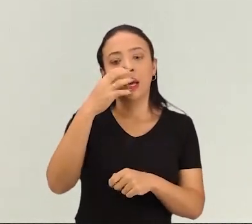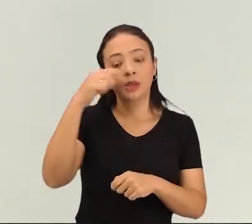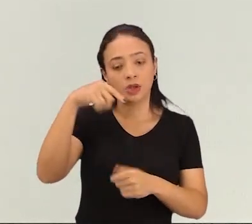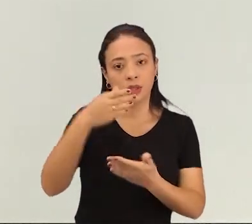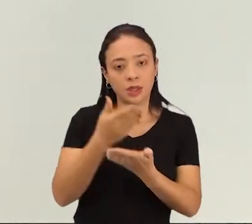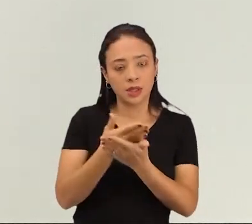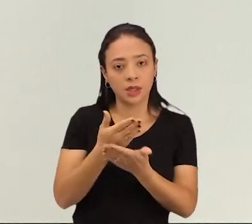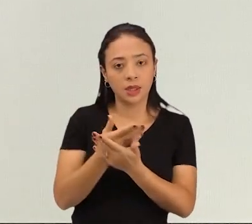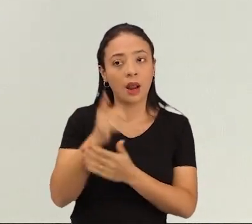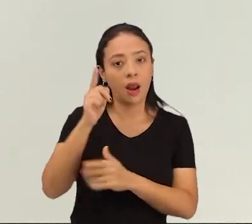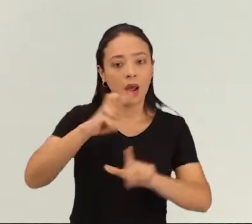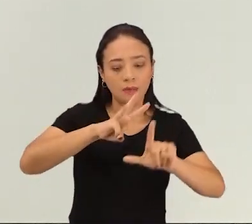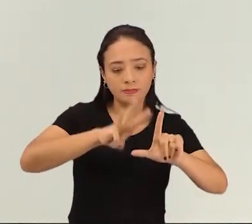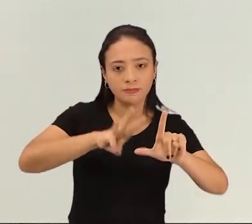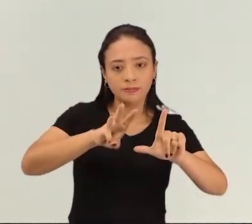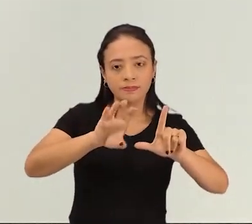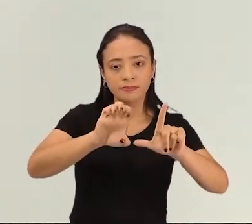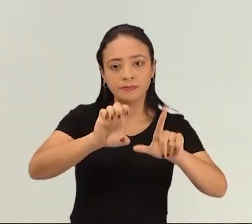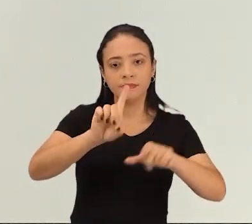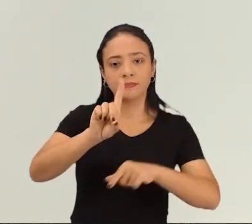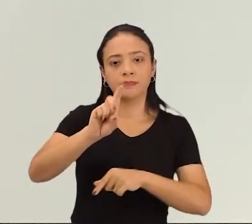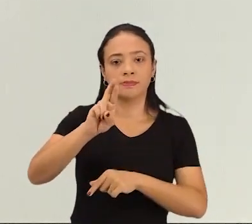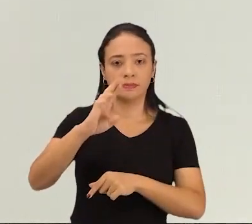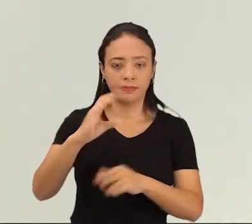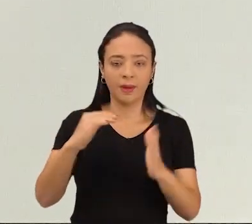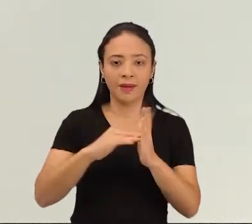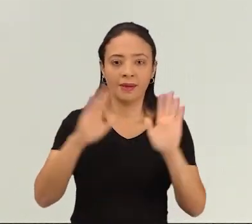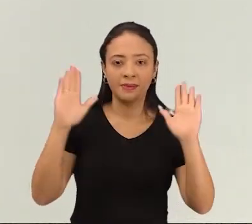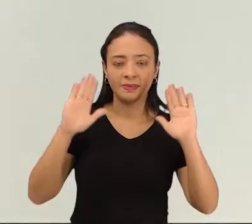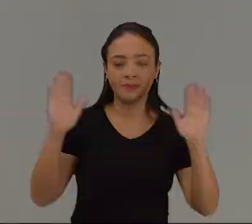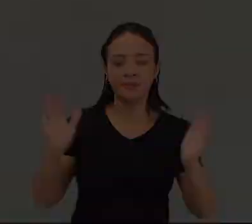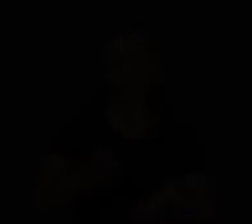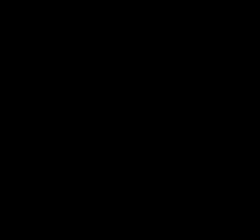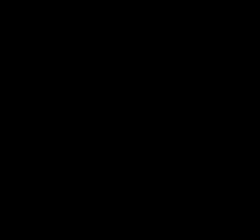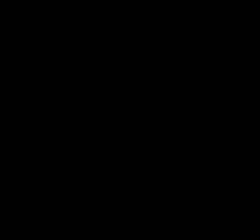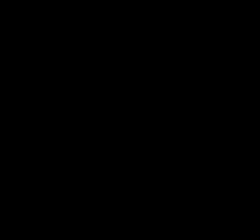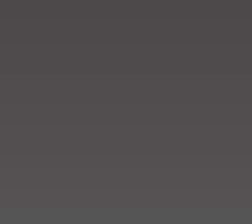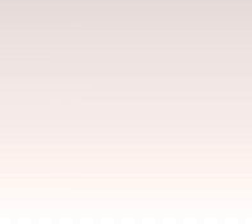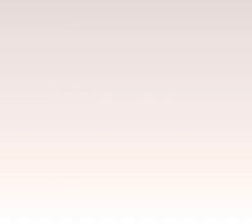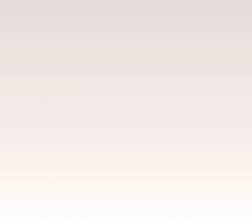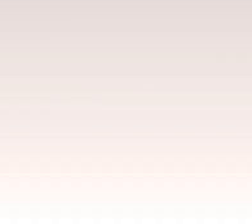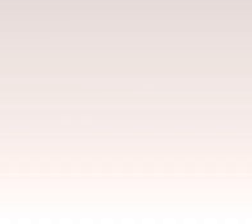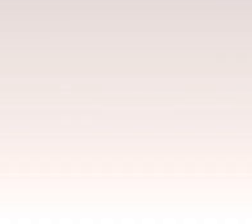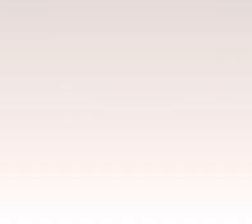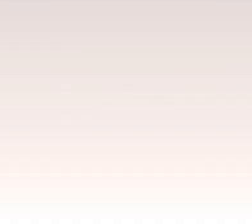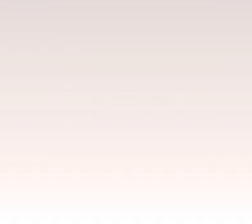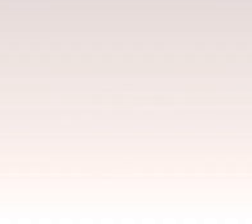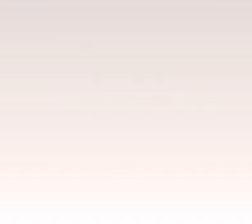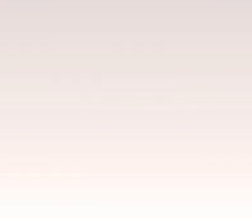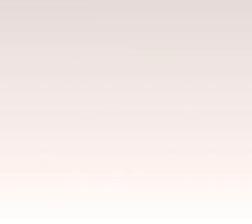mais vezes lá na plataforma Eduque. Até a próxima aula!